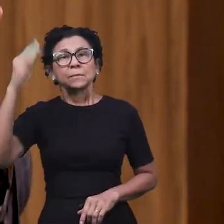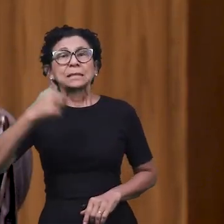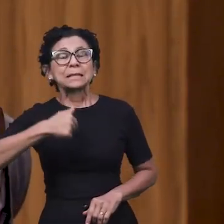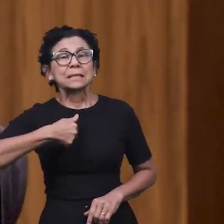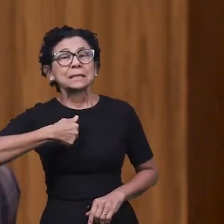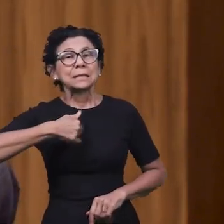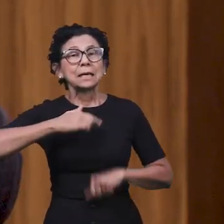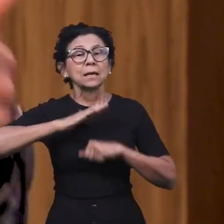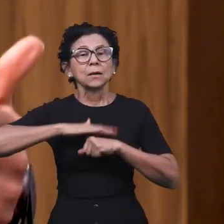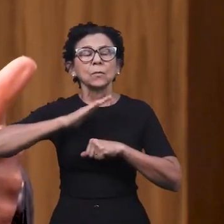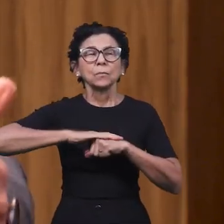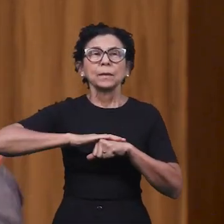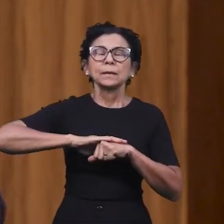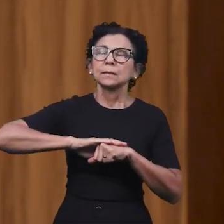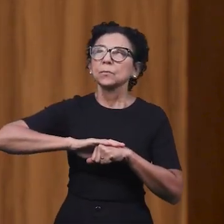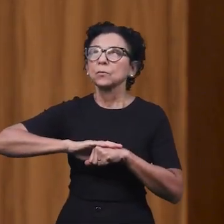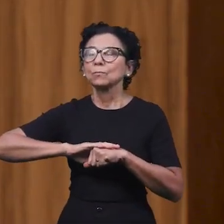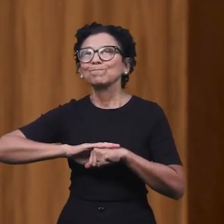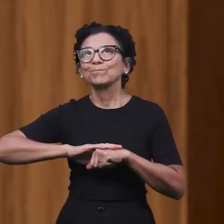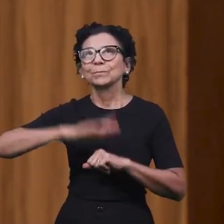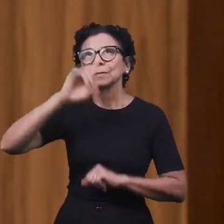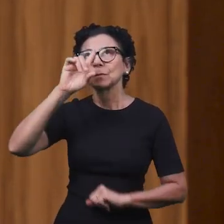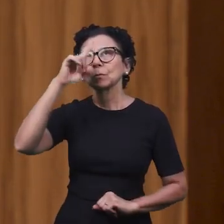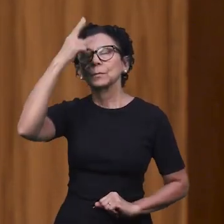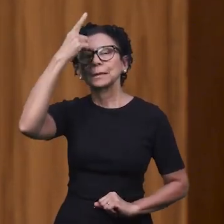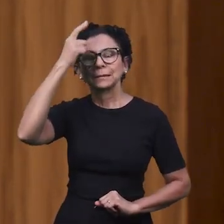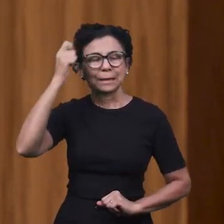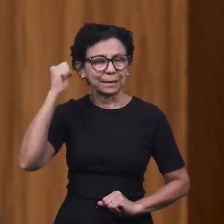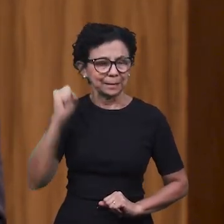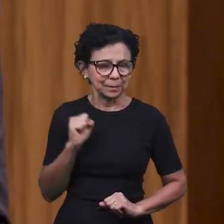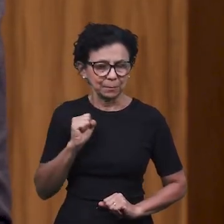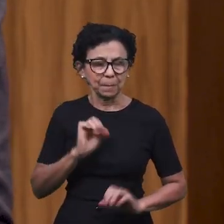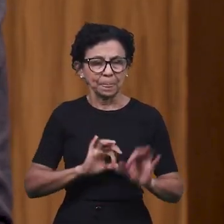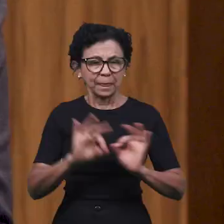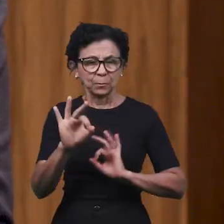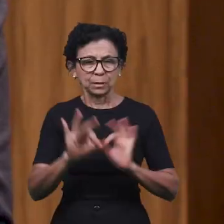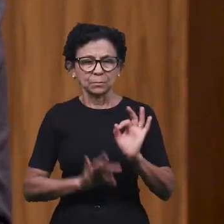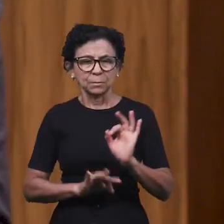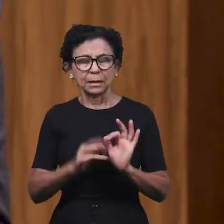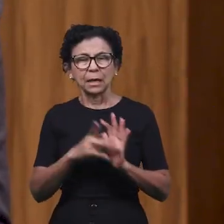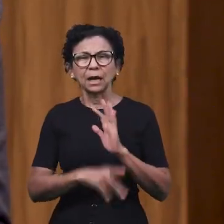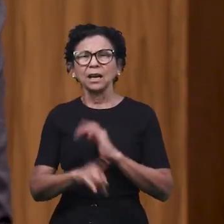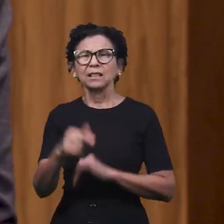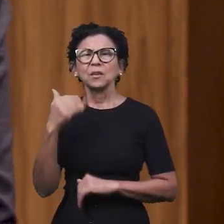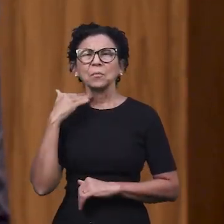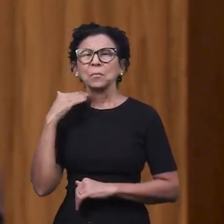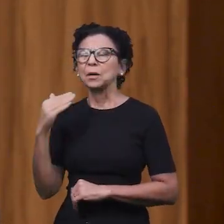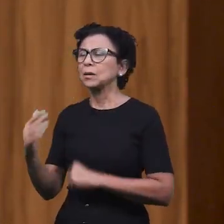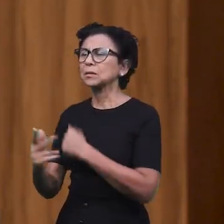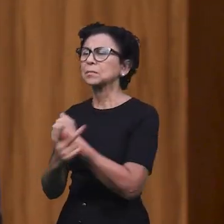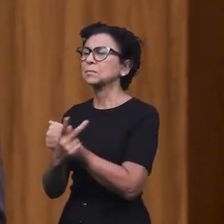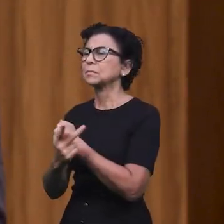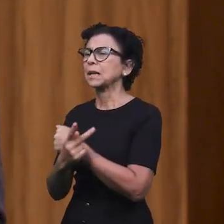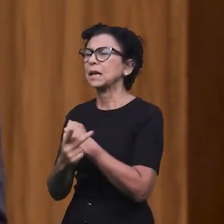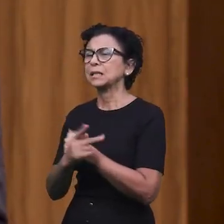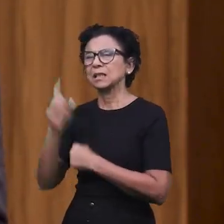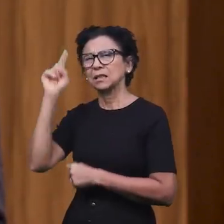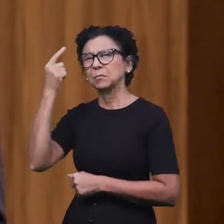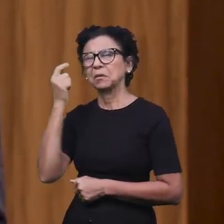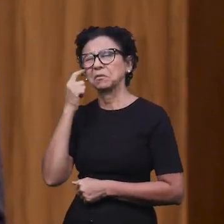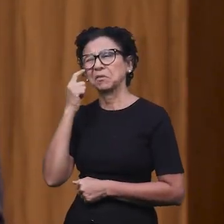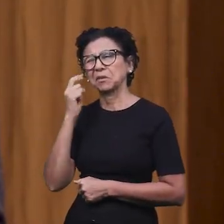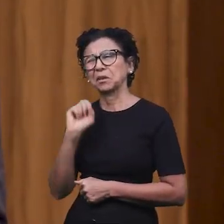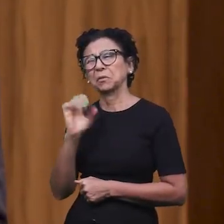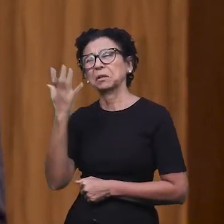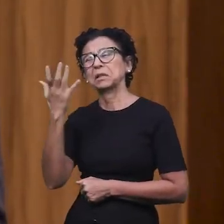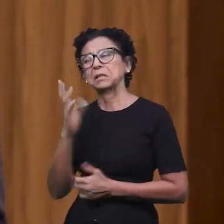montar um negócio. Eu tenho uma ideia, eu preciso planejar para ela. Eu não posso simplesmente olhar, vou lá no banco, peço um empréstimo e vamos ver o que vai dar. Não,